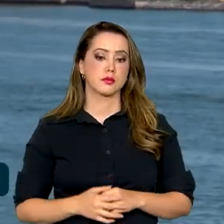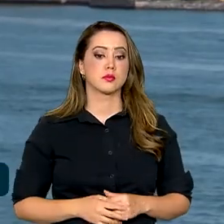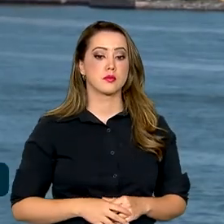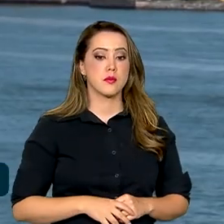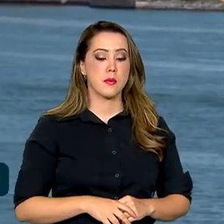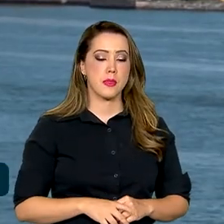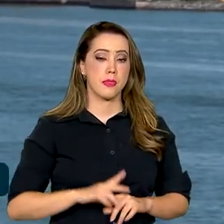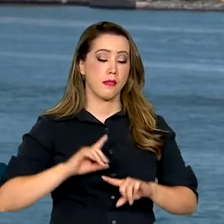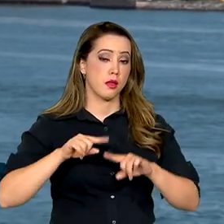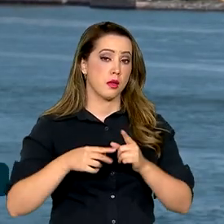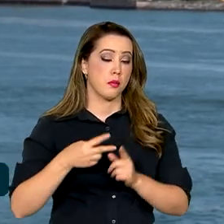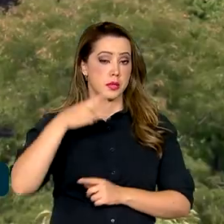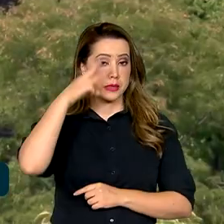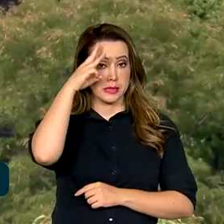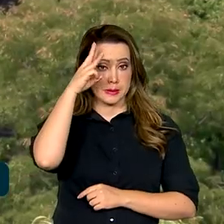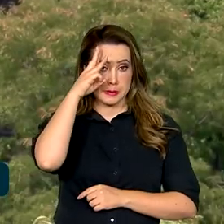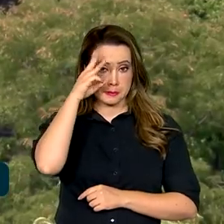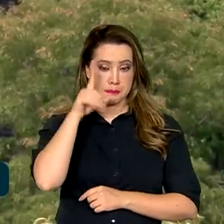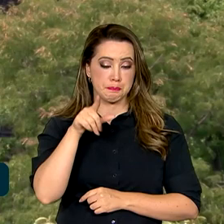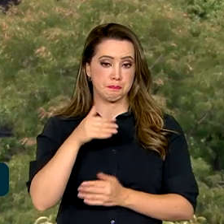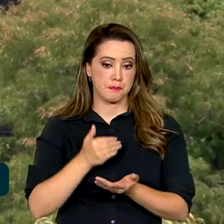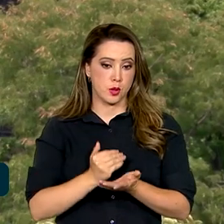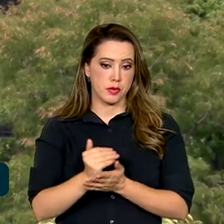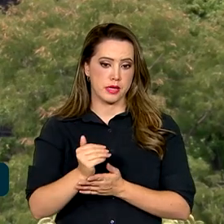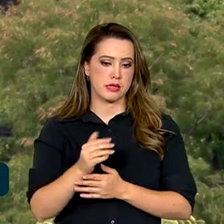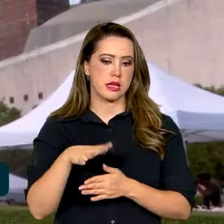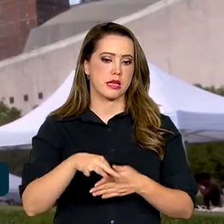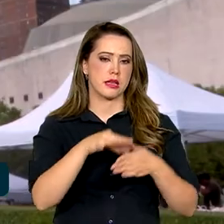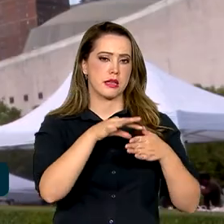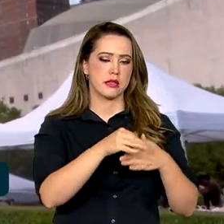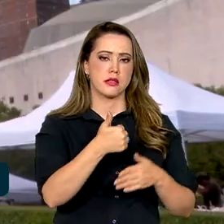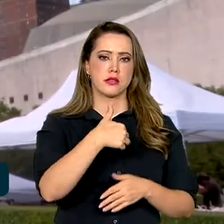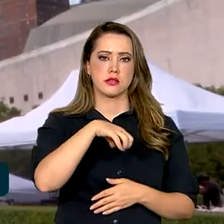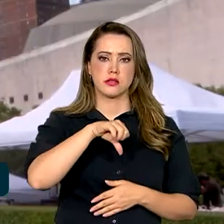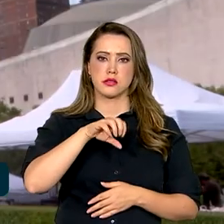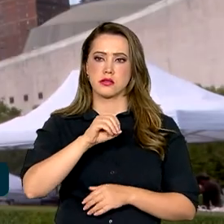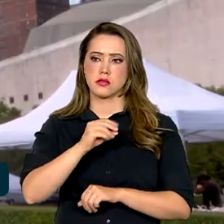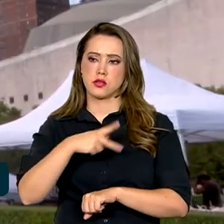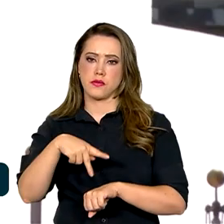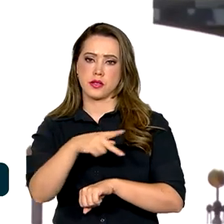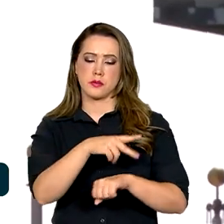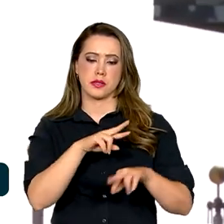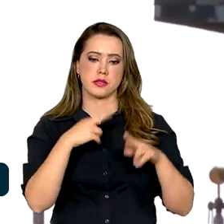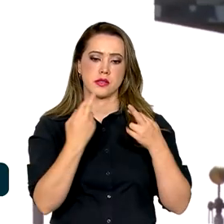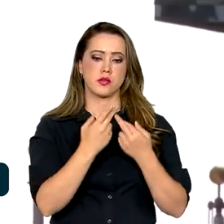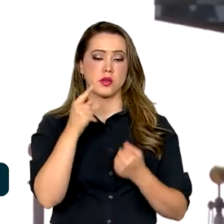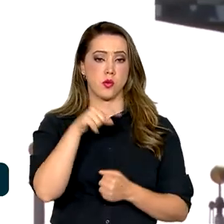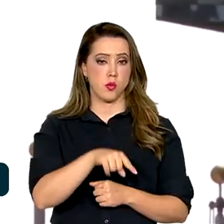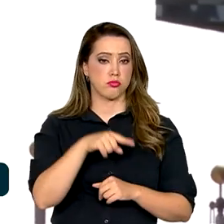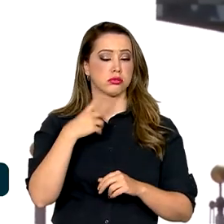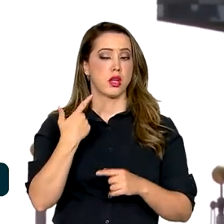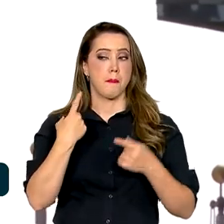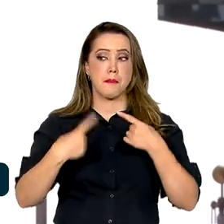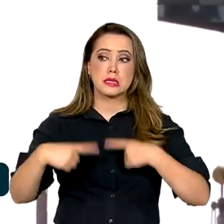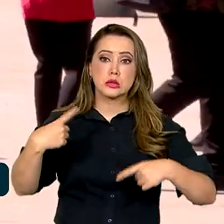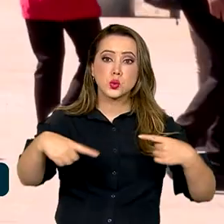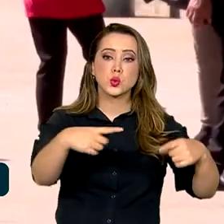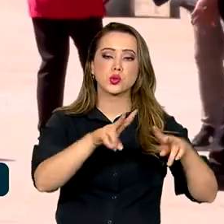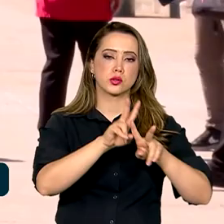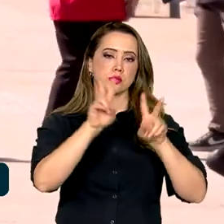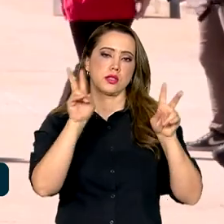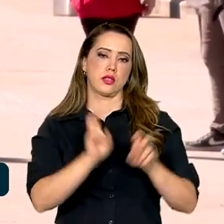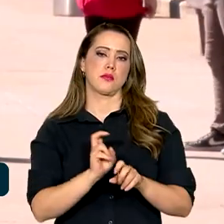partir da próxima terça-feira, líderes de mais de 190 países vão se reunir aqui para discutir temas